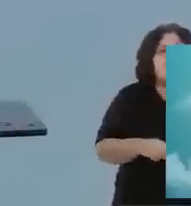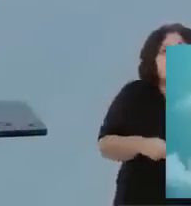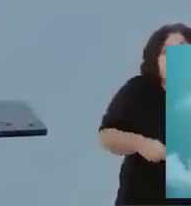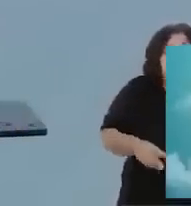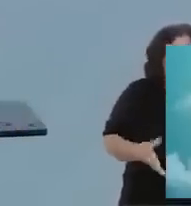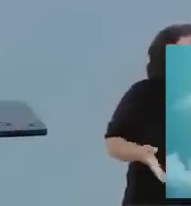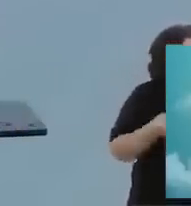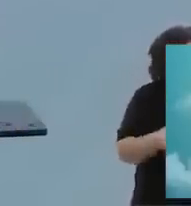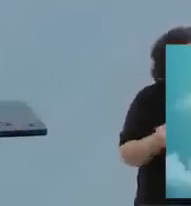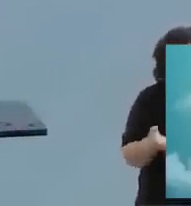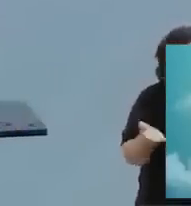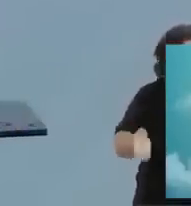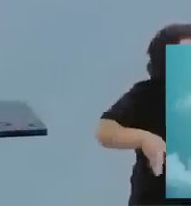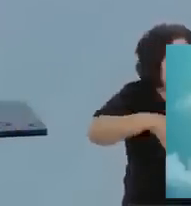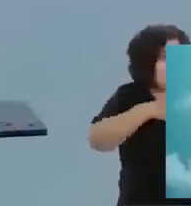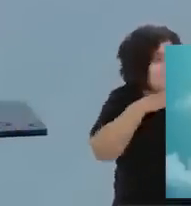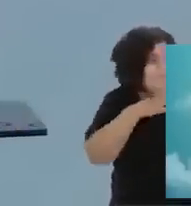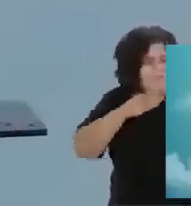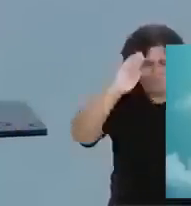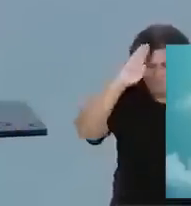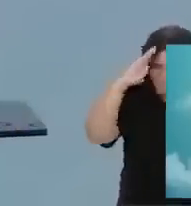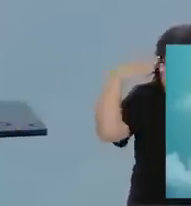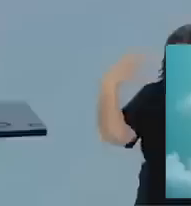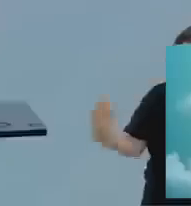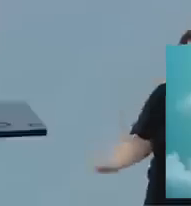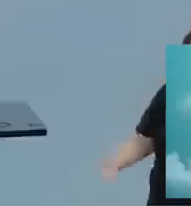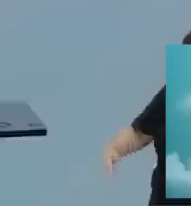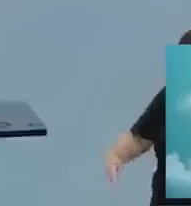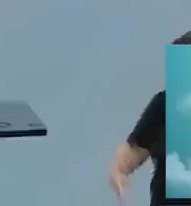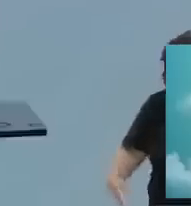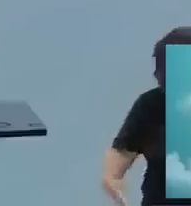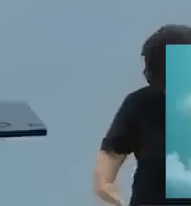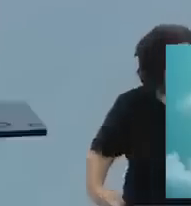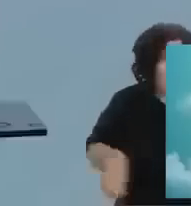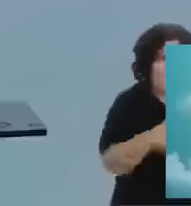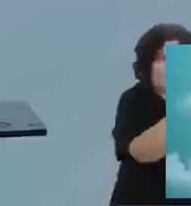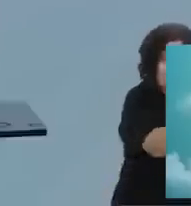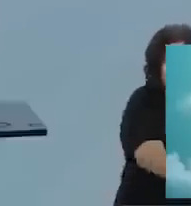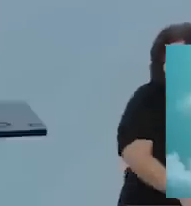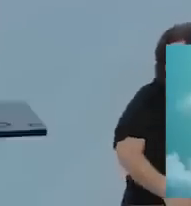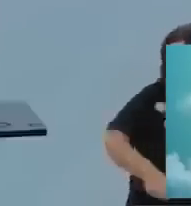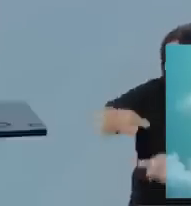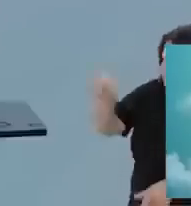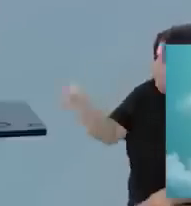assim, preferindo-vos em honra uns aos outros. Grife de novo uns aos outros